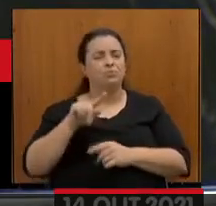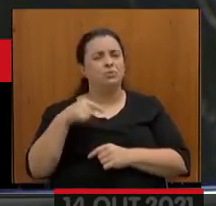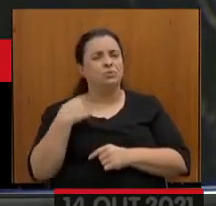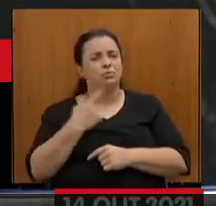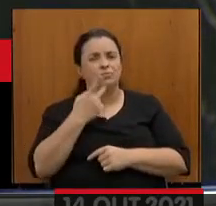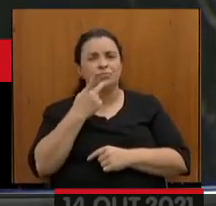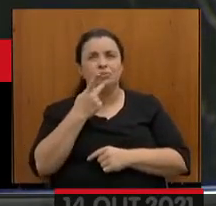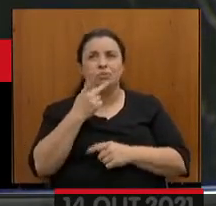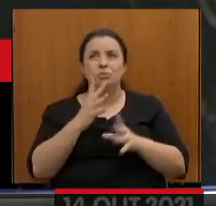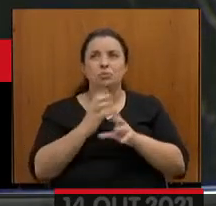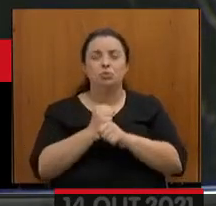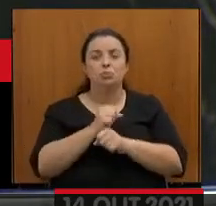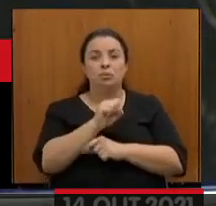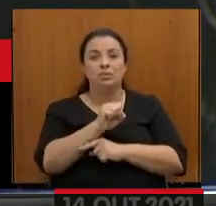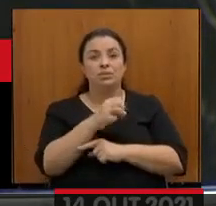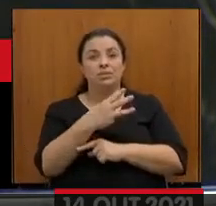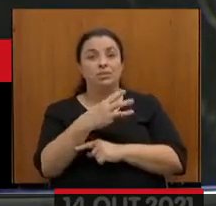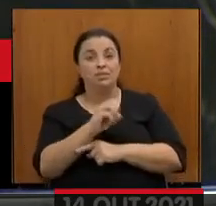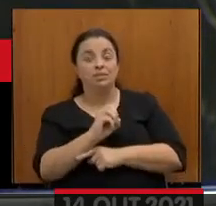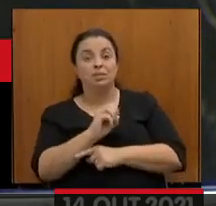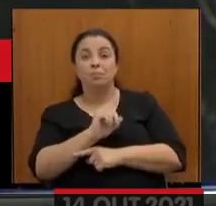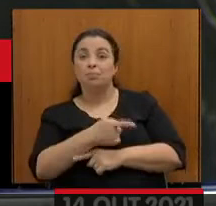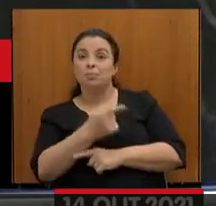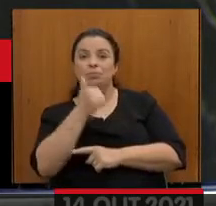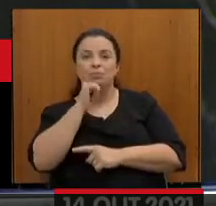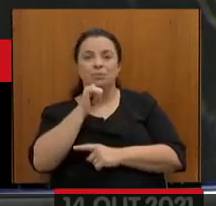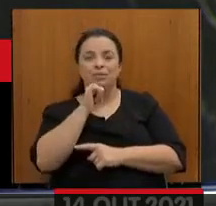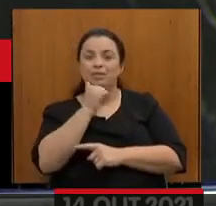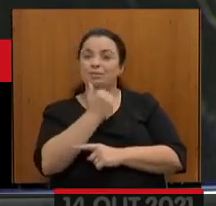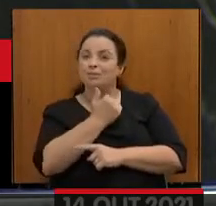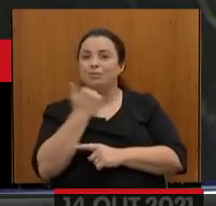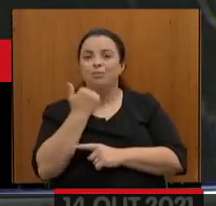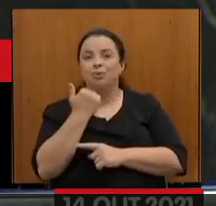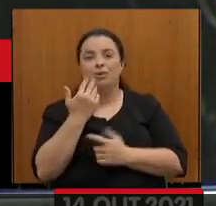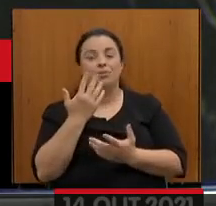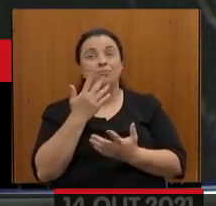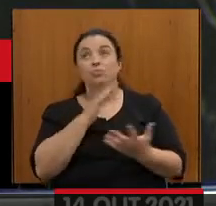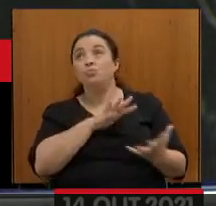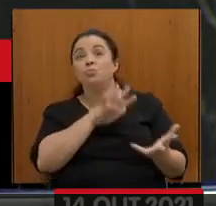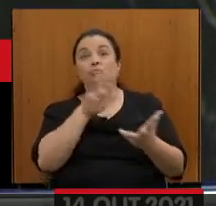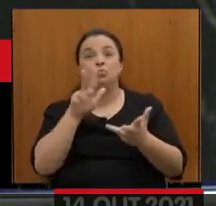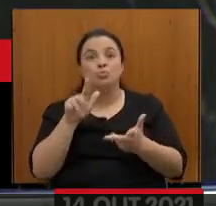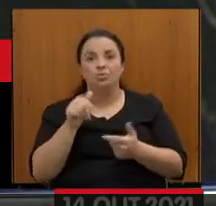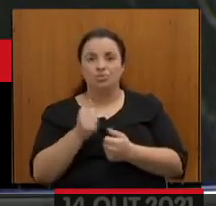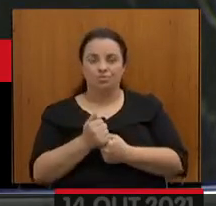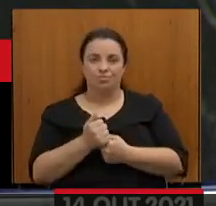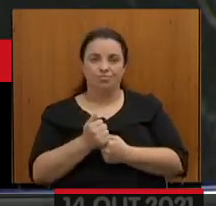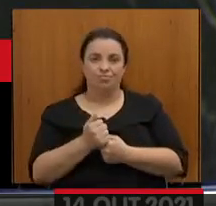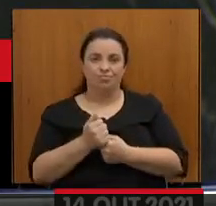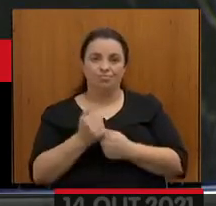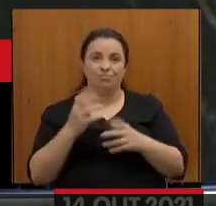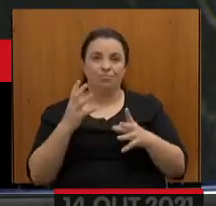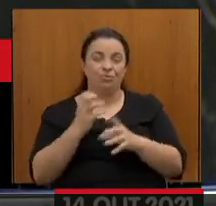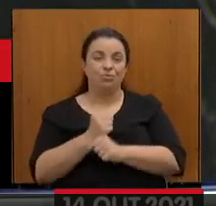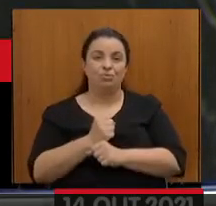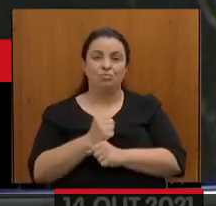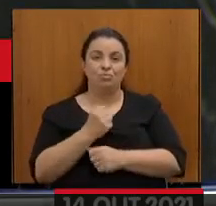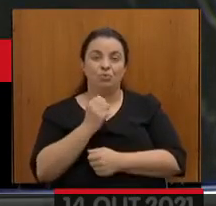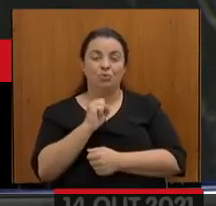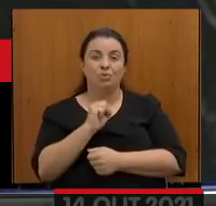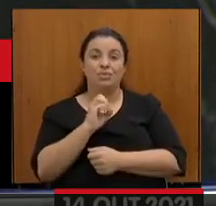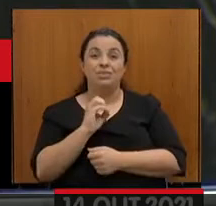830 mil mulheres que perdem a vida por ano no mundo. 830 mulheres, é um número muito